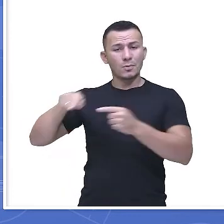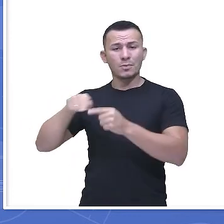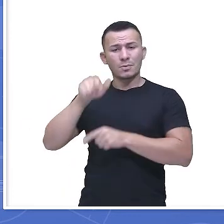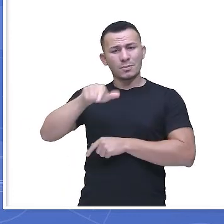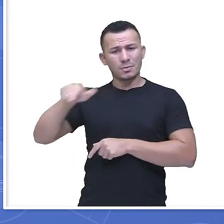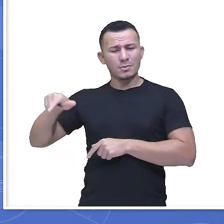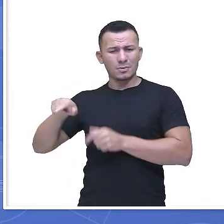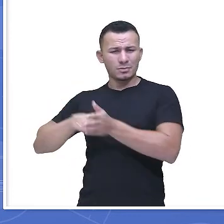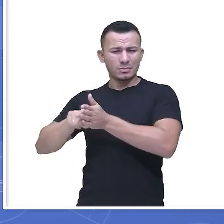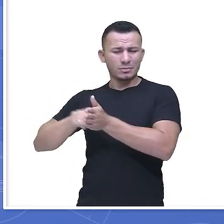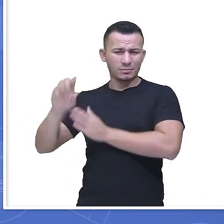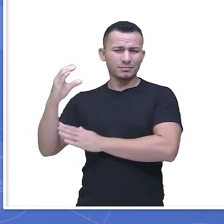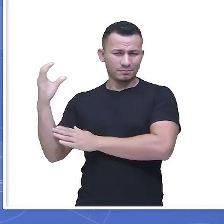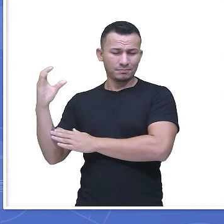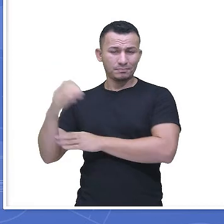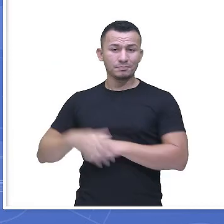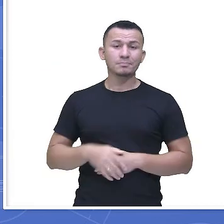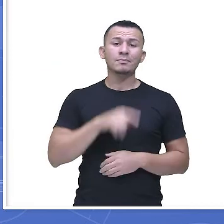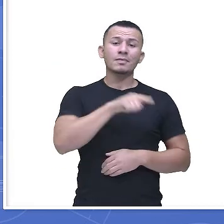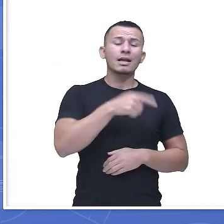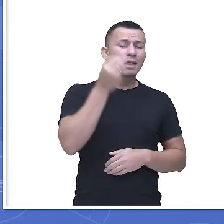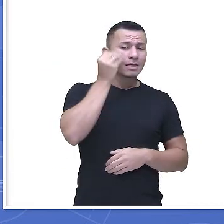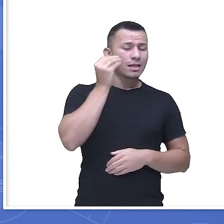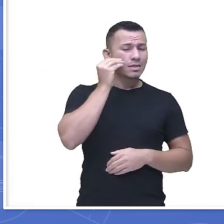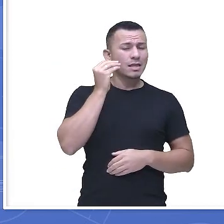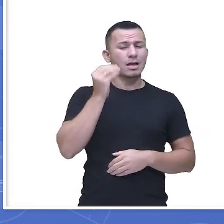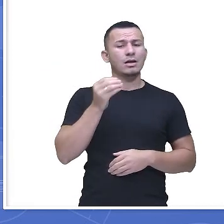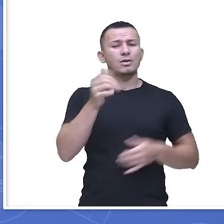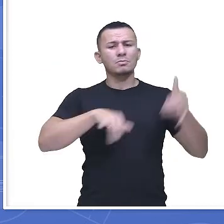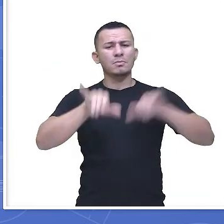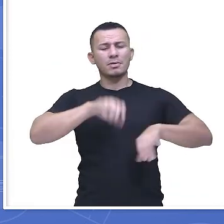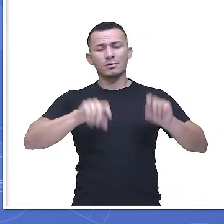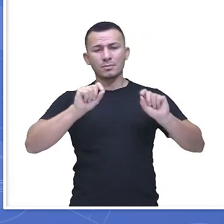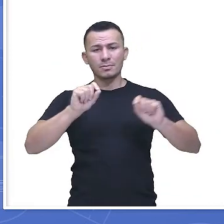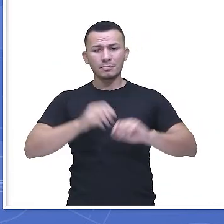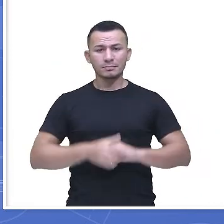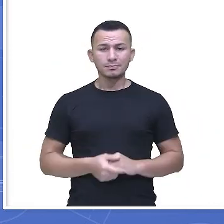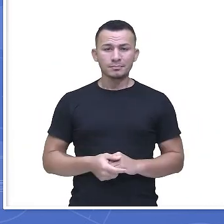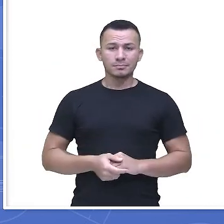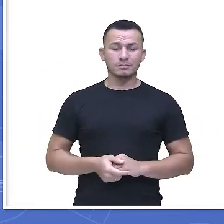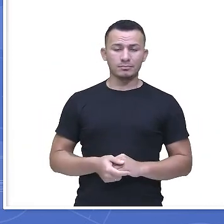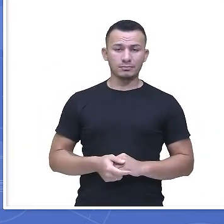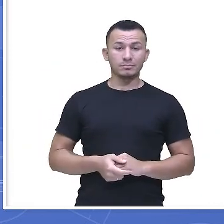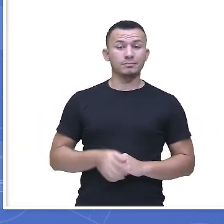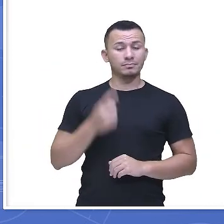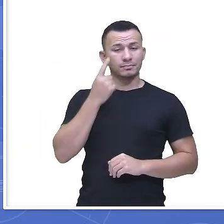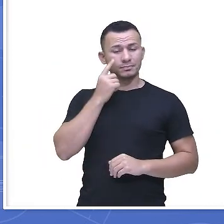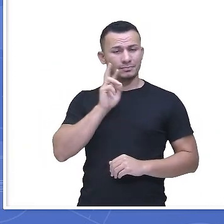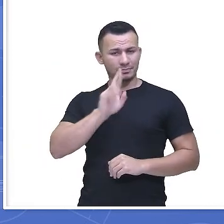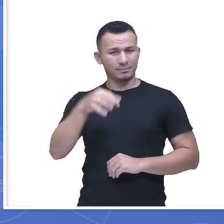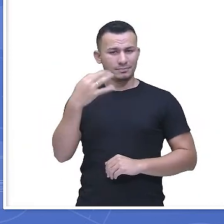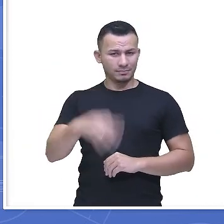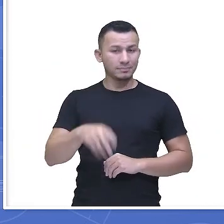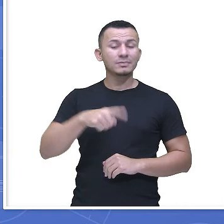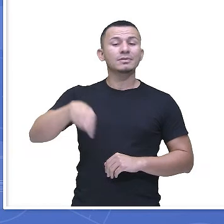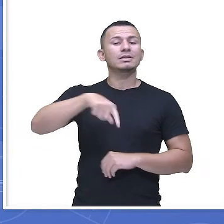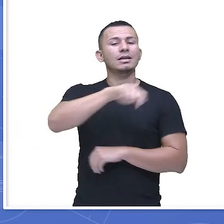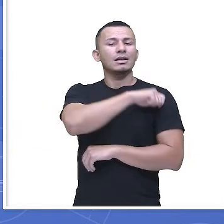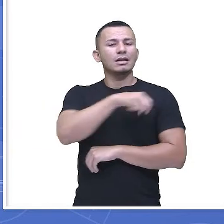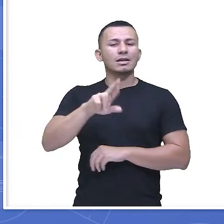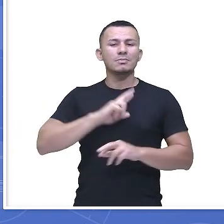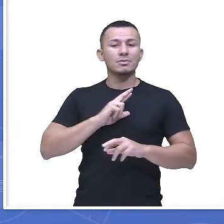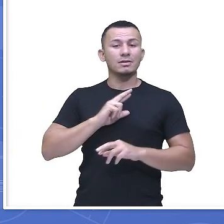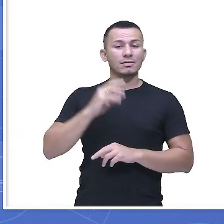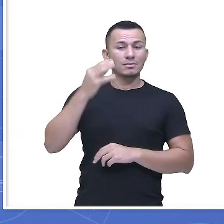Louis Pasteur utilizou em seu experimento. Vamos lá, vamos para a resposta certa. Quem acertou, quem respondeu a